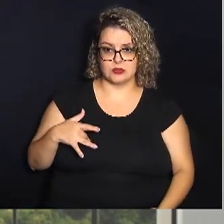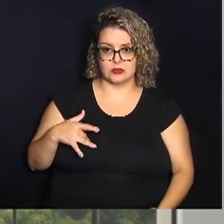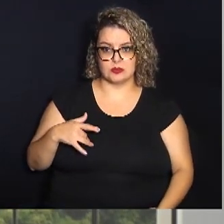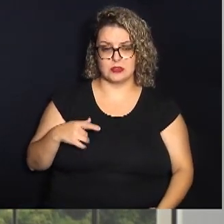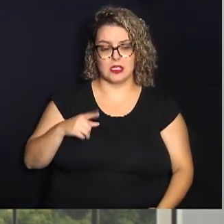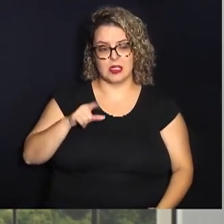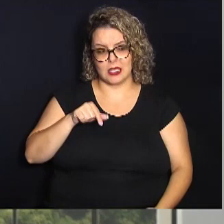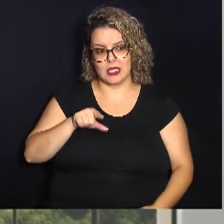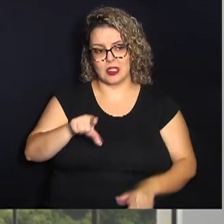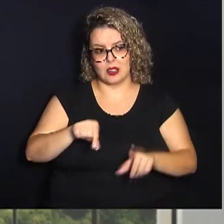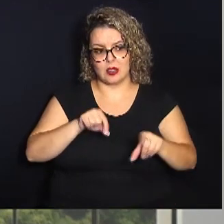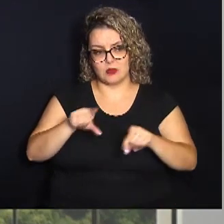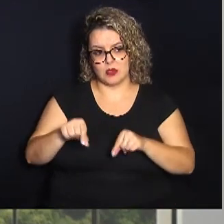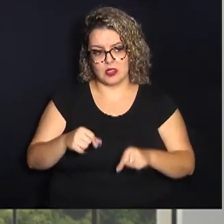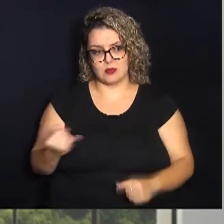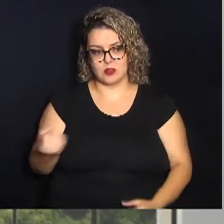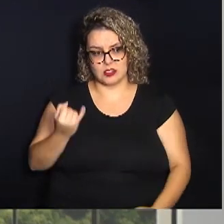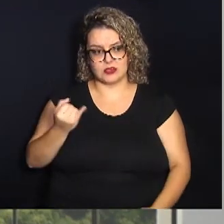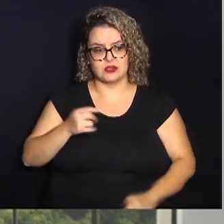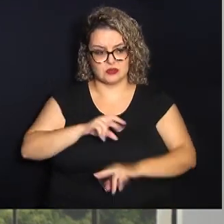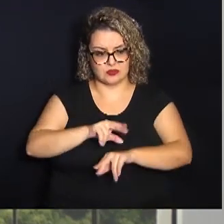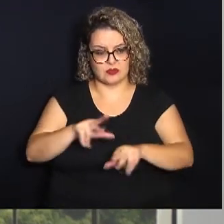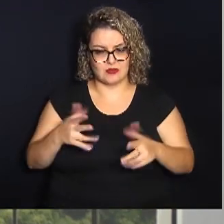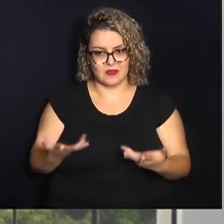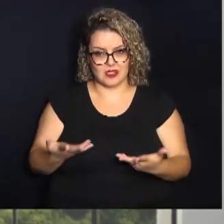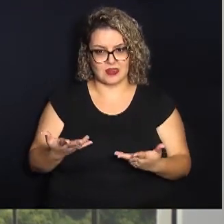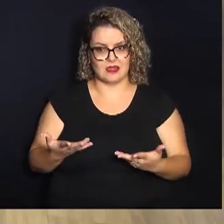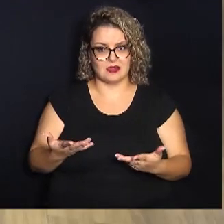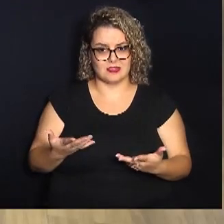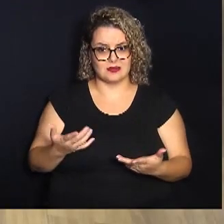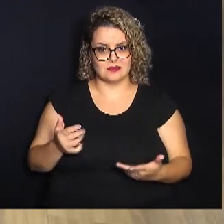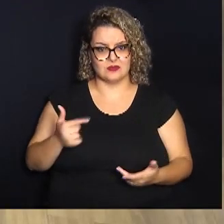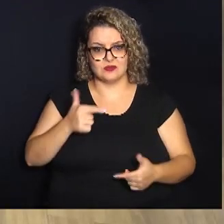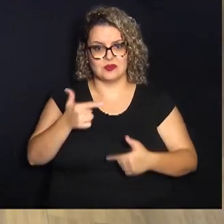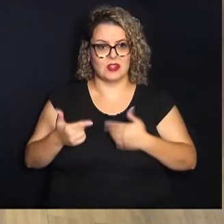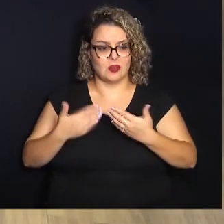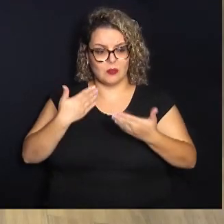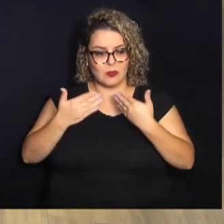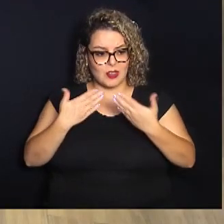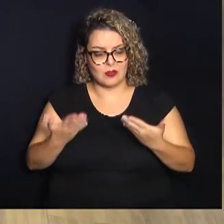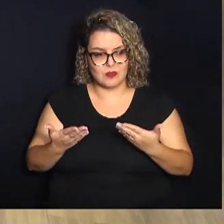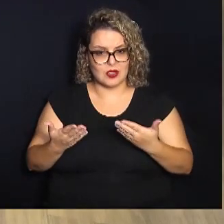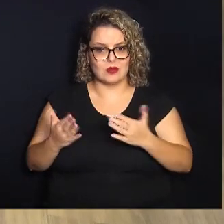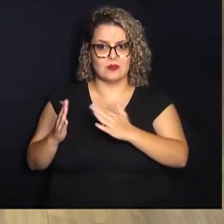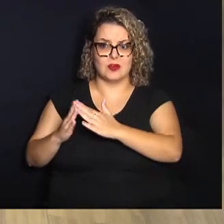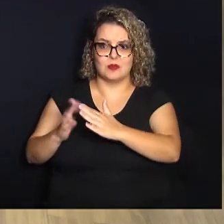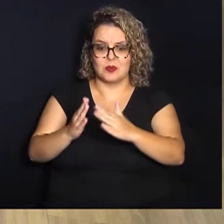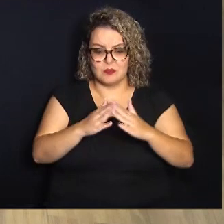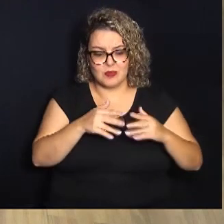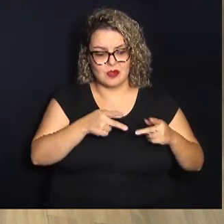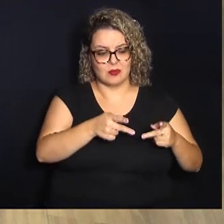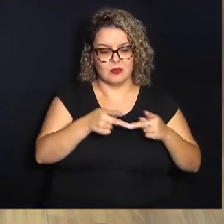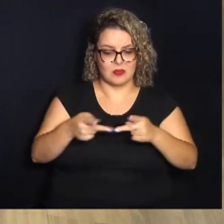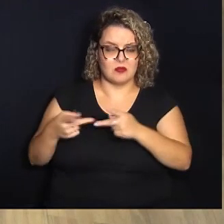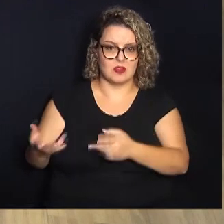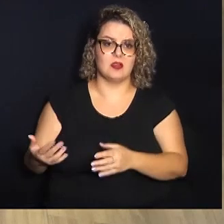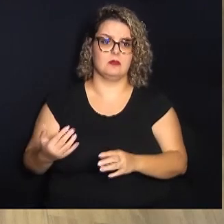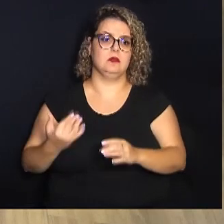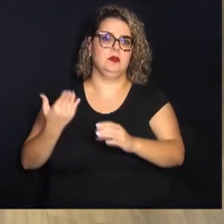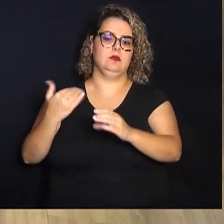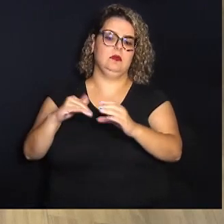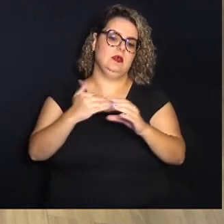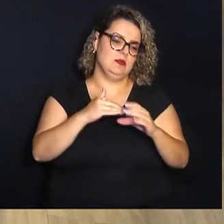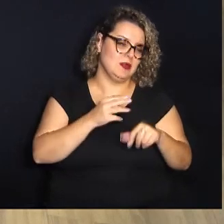alternativa interessante diante de tantos casos, se não dá para conversar, se não dá para ir na casa de todas as pessoas, enviar uma mensagem de